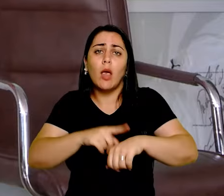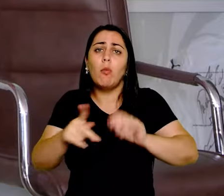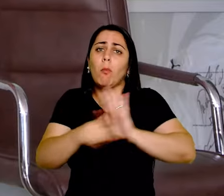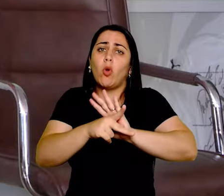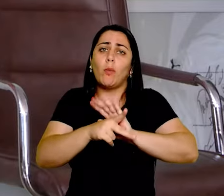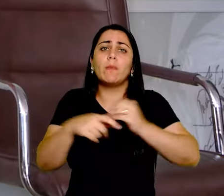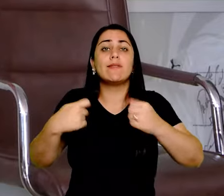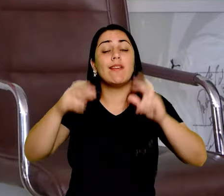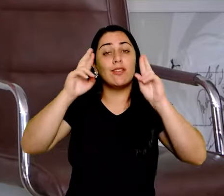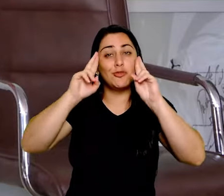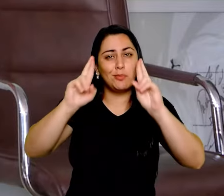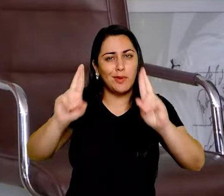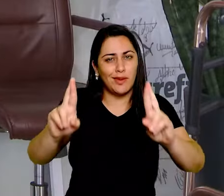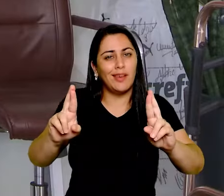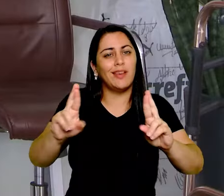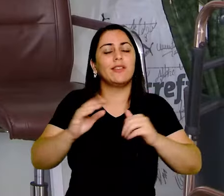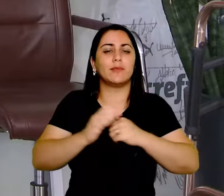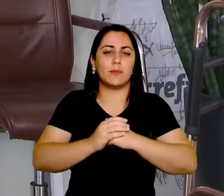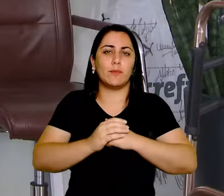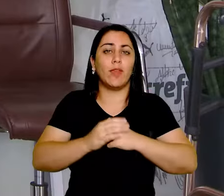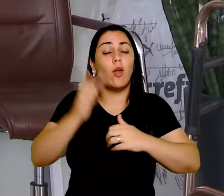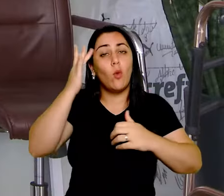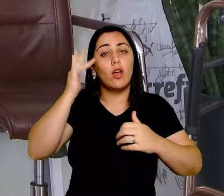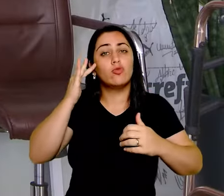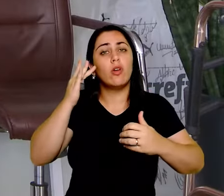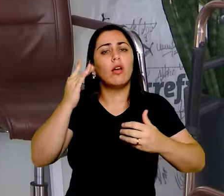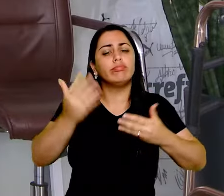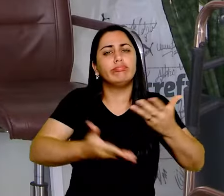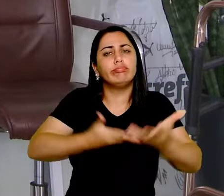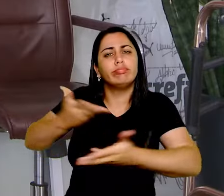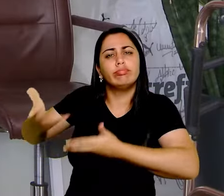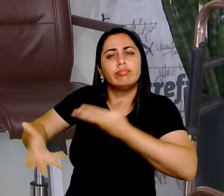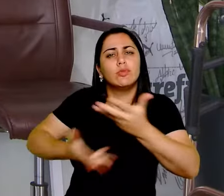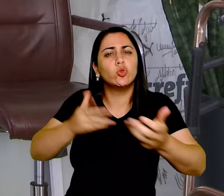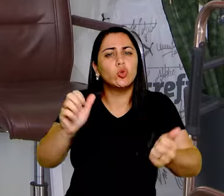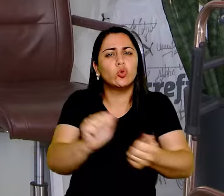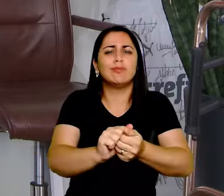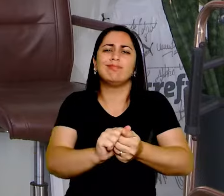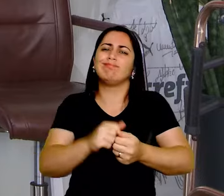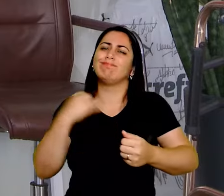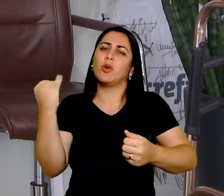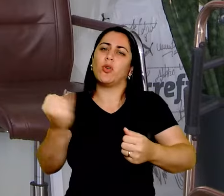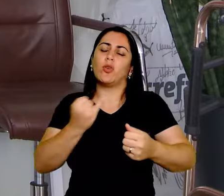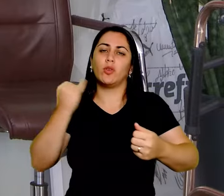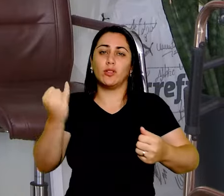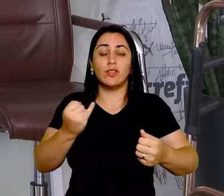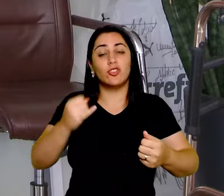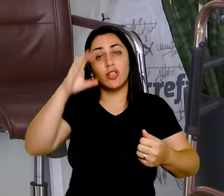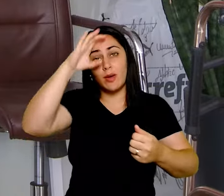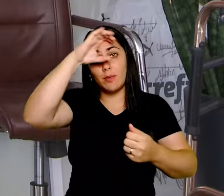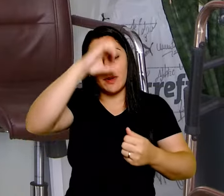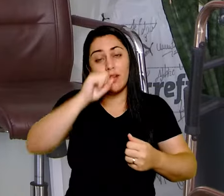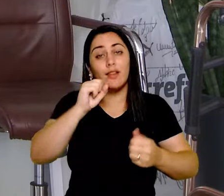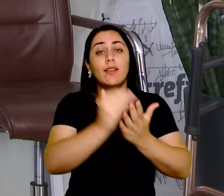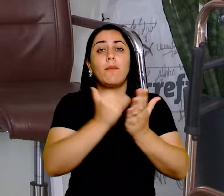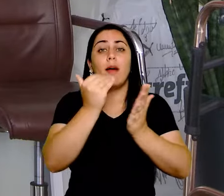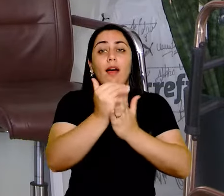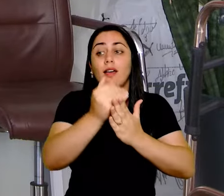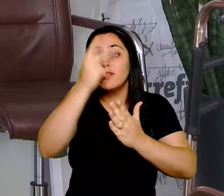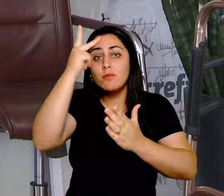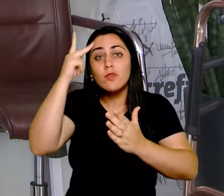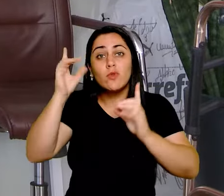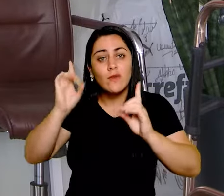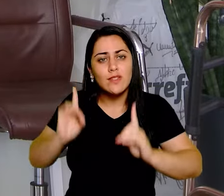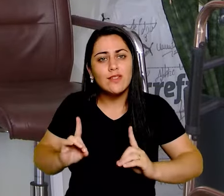que precisa? Precisa de respeito. Eu acho que a convivência, essa socialização é tão necessária porque nós aprendemos muito mais